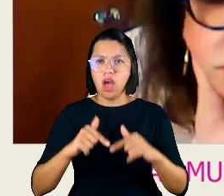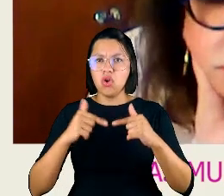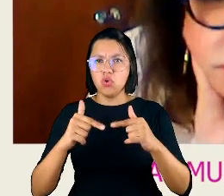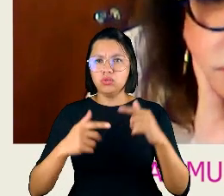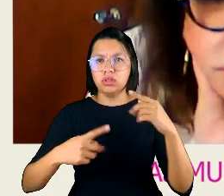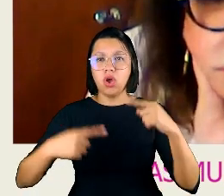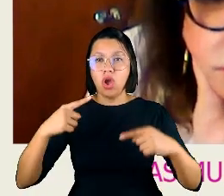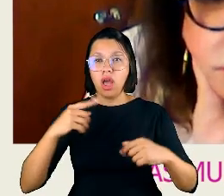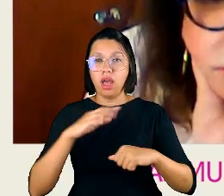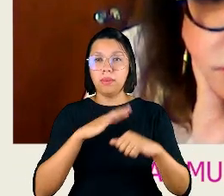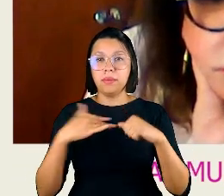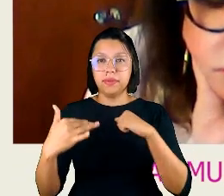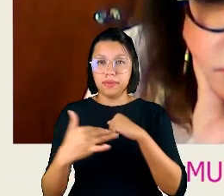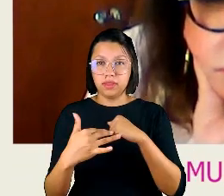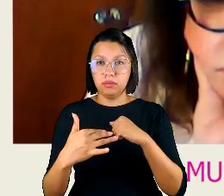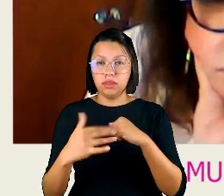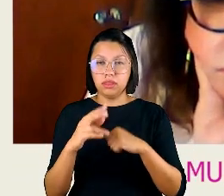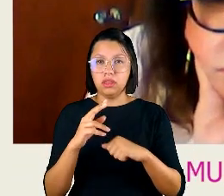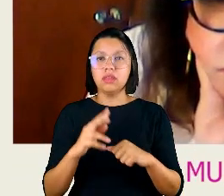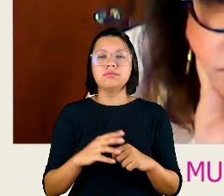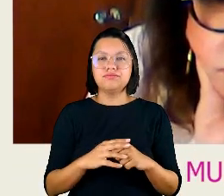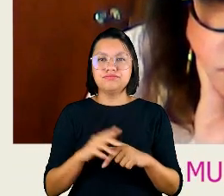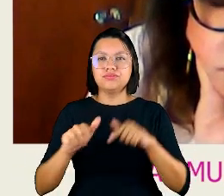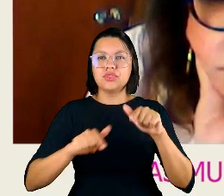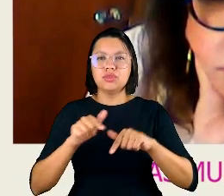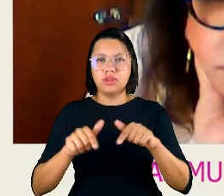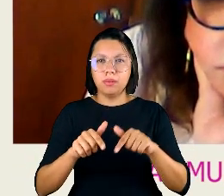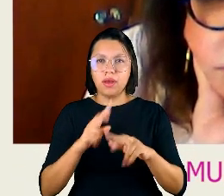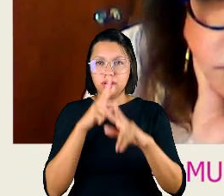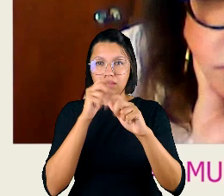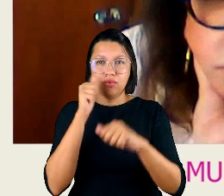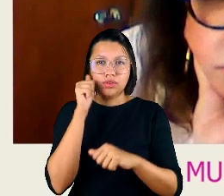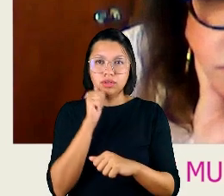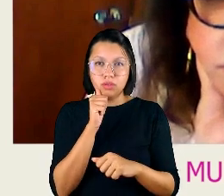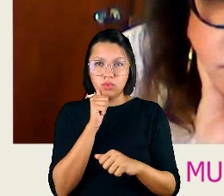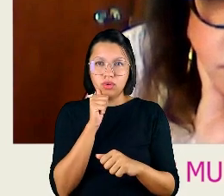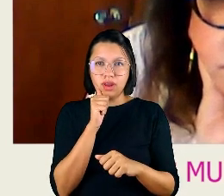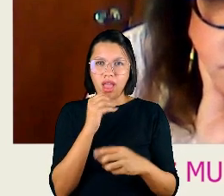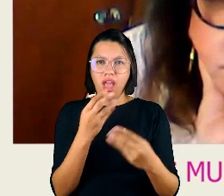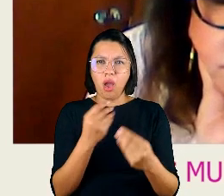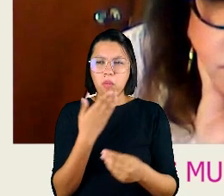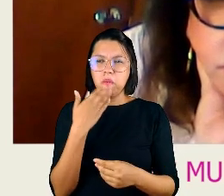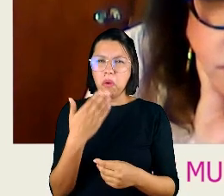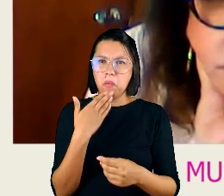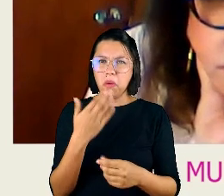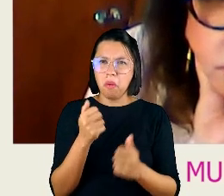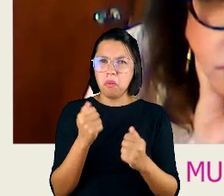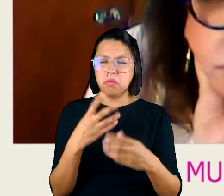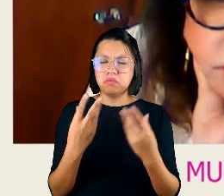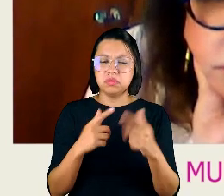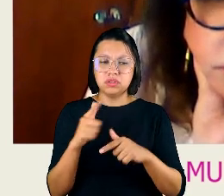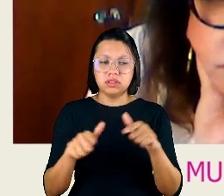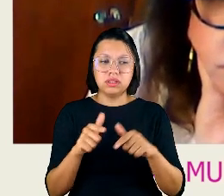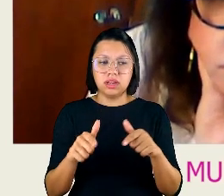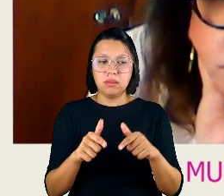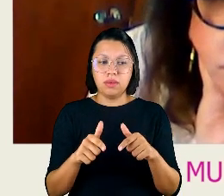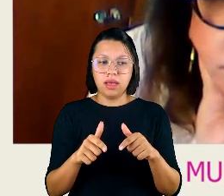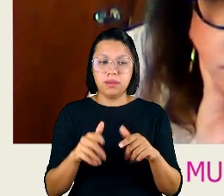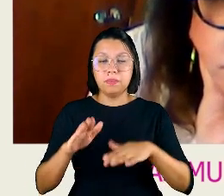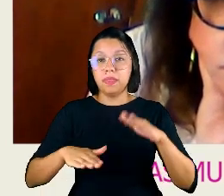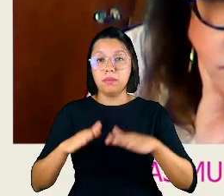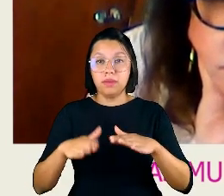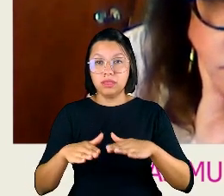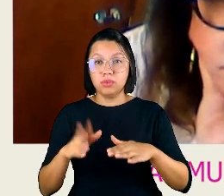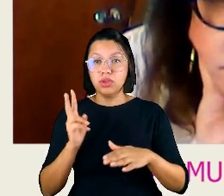força de trabalho da mulher, ela é muito visível, né? Apesar de que, neste sentido, elas continuam invisibilizadas